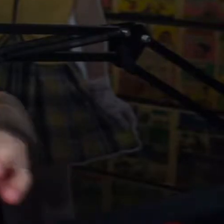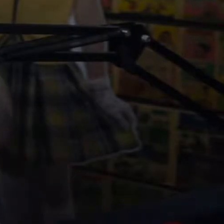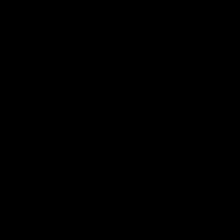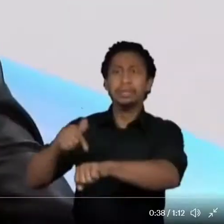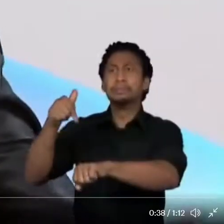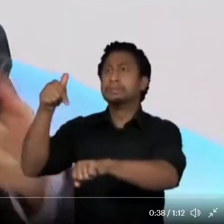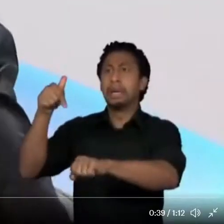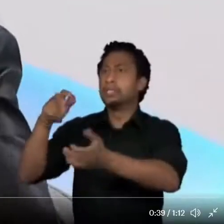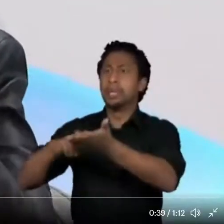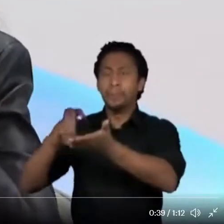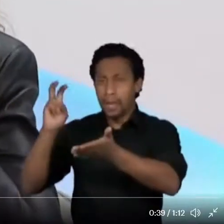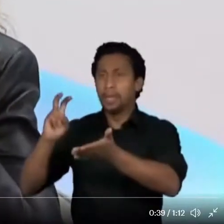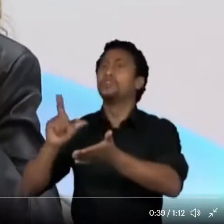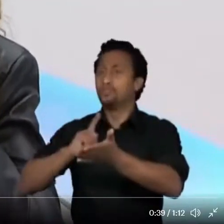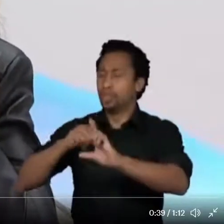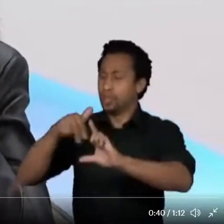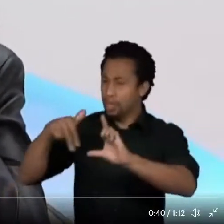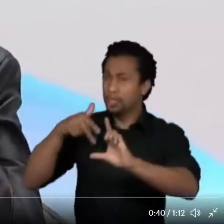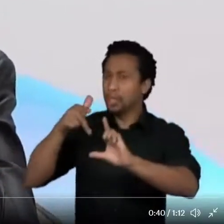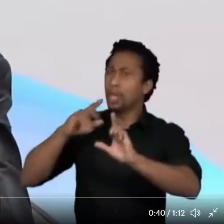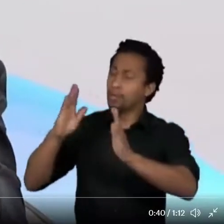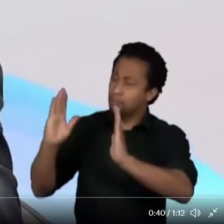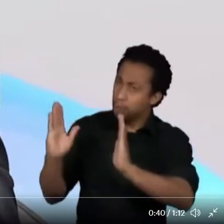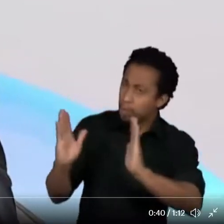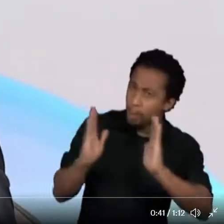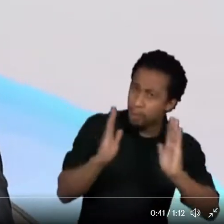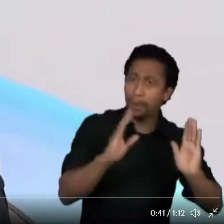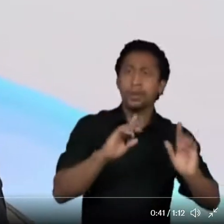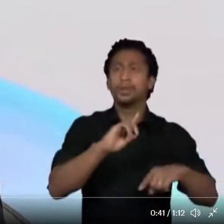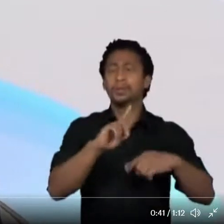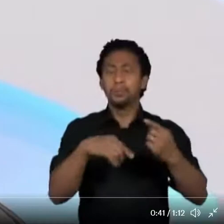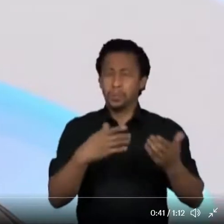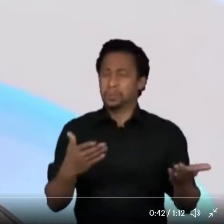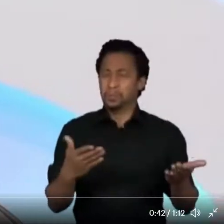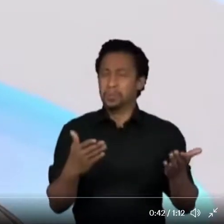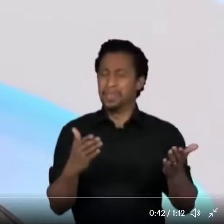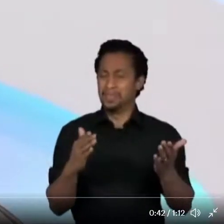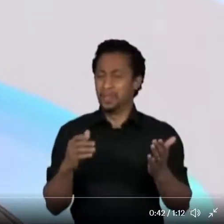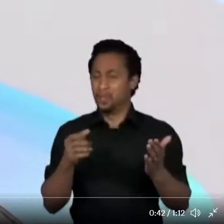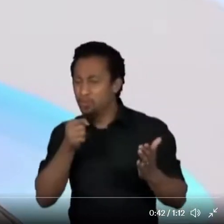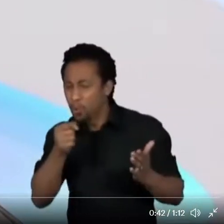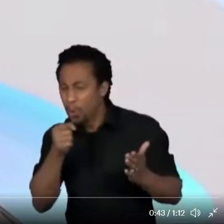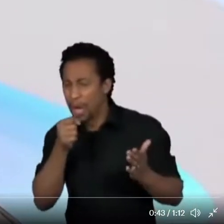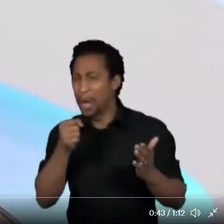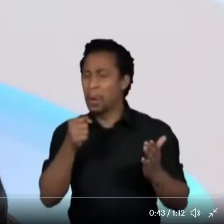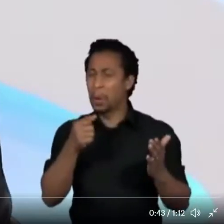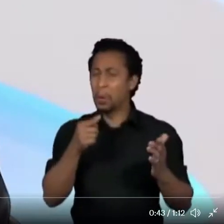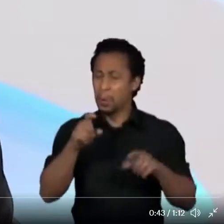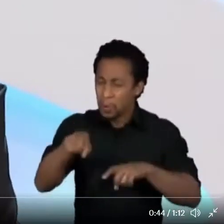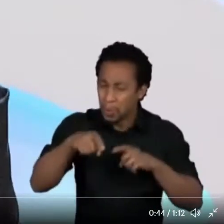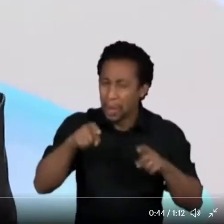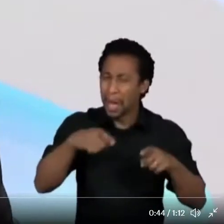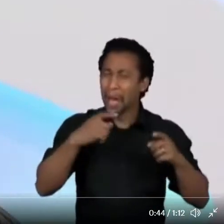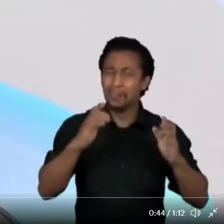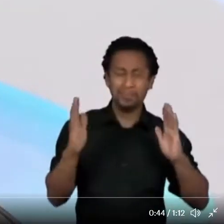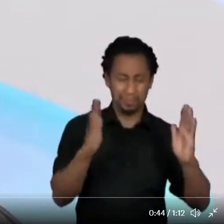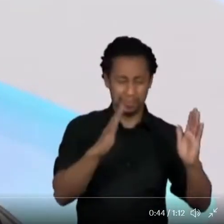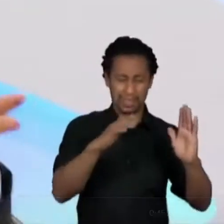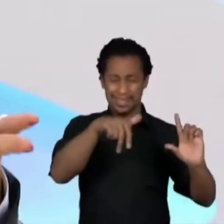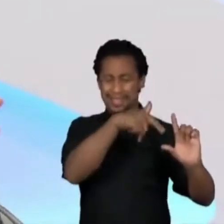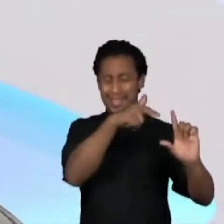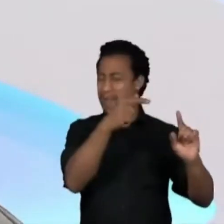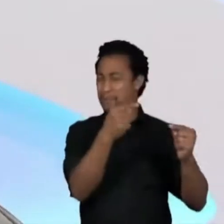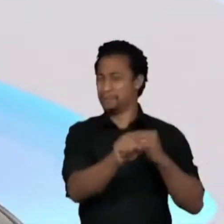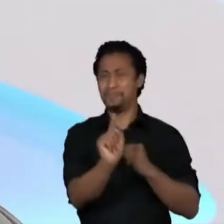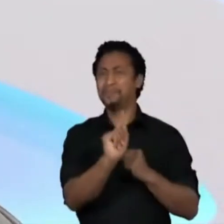já existia já tá falando isso aí não tá bom não esse negócio aí tá ruim espaço aí que dá para encaixar e comecei a ouvir